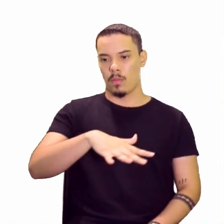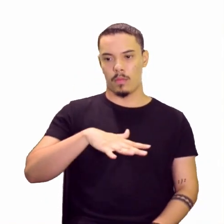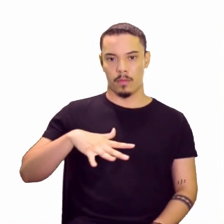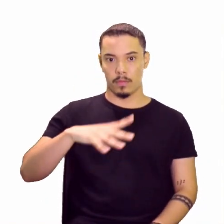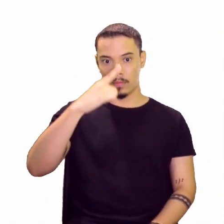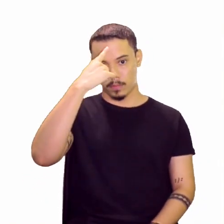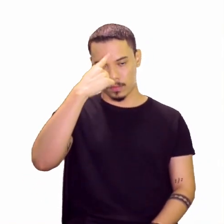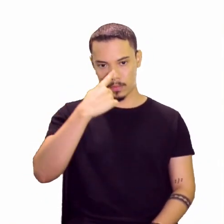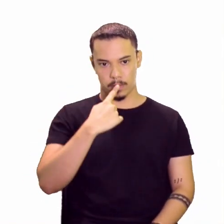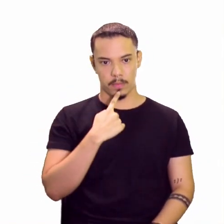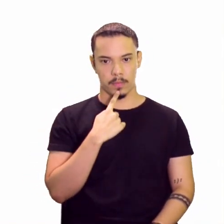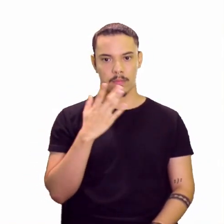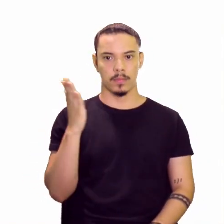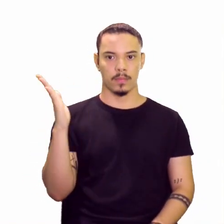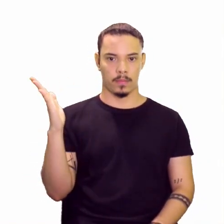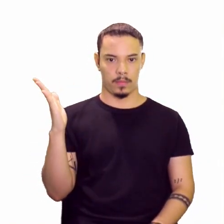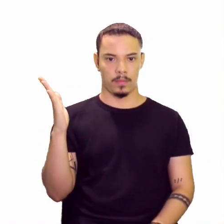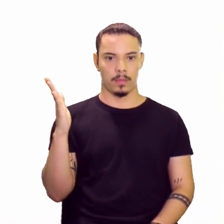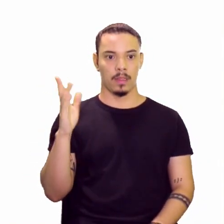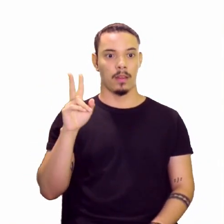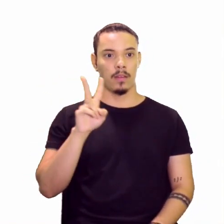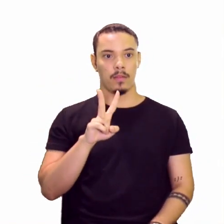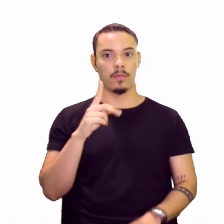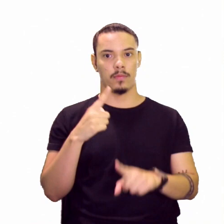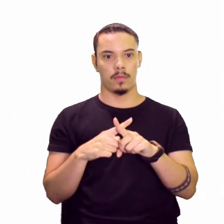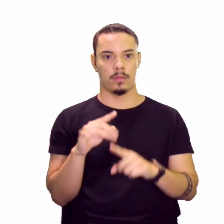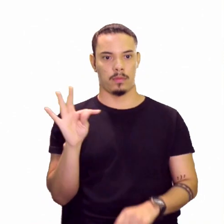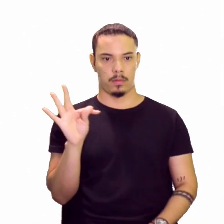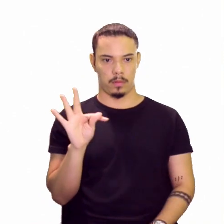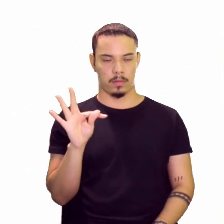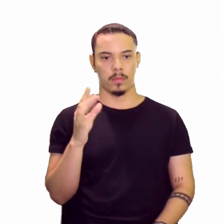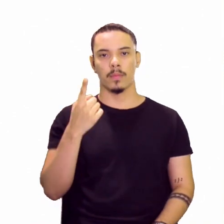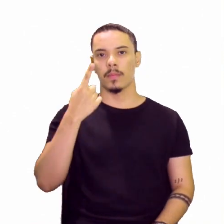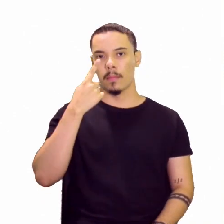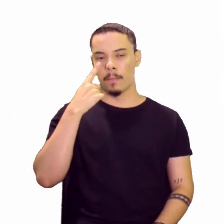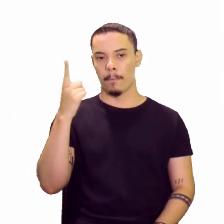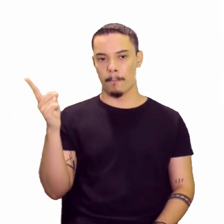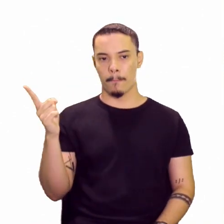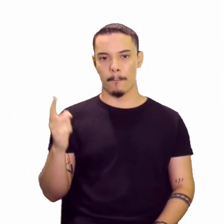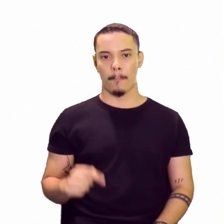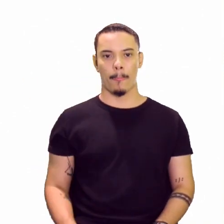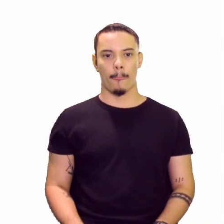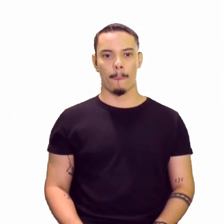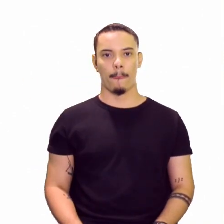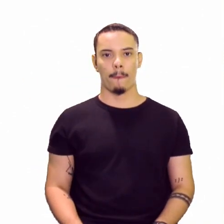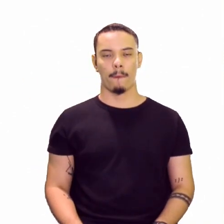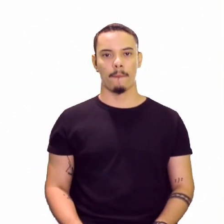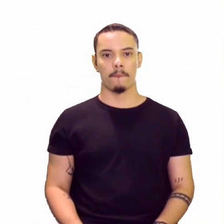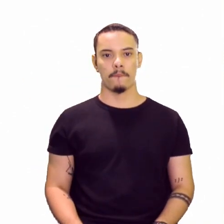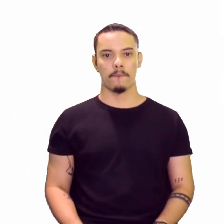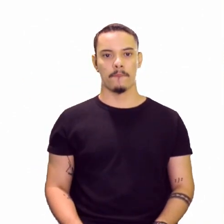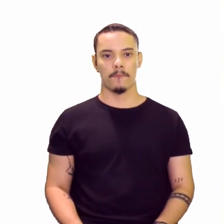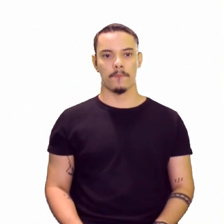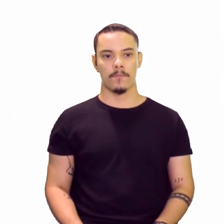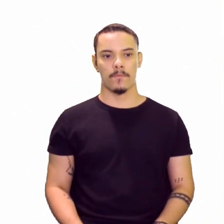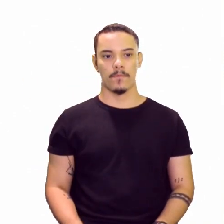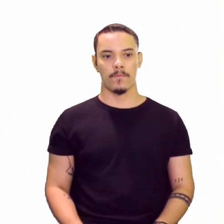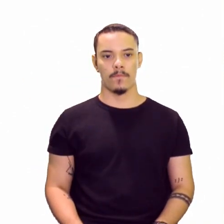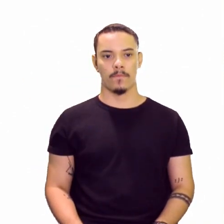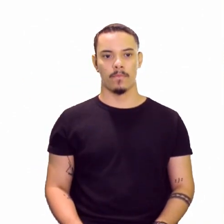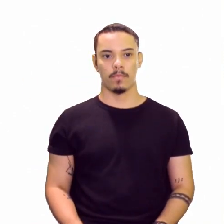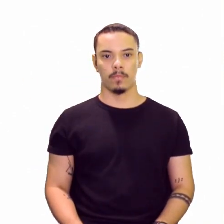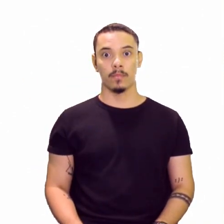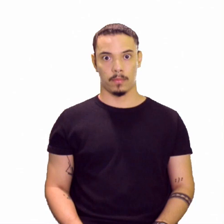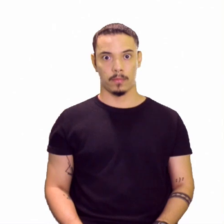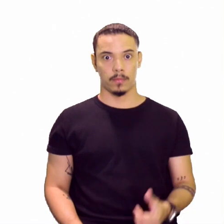figuras que aparecem no gráfico. Vamos pegar aqui? Né? Isso, olha lá, uma. Isso, temos uma área, a primeira área aqui.